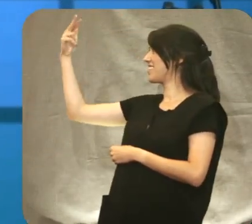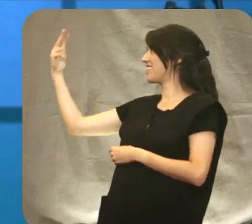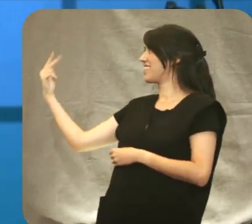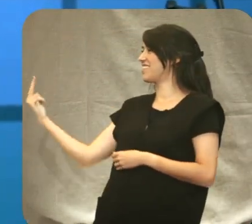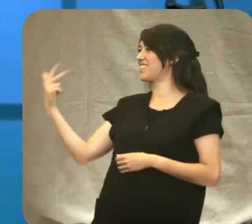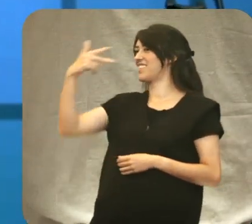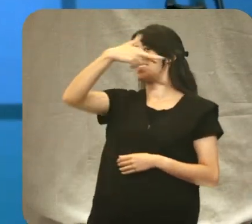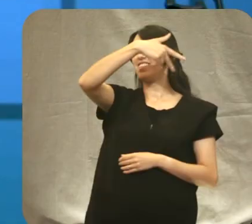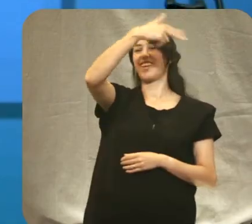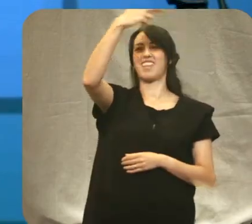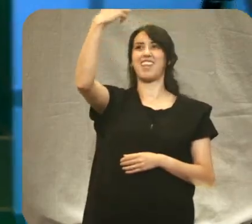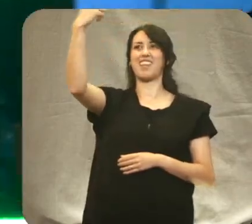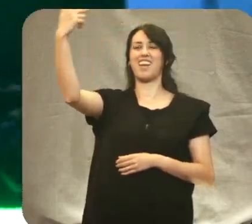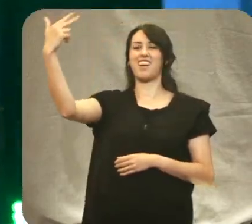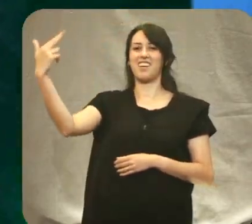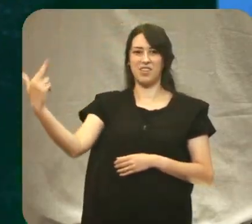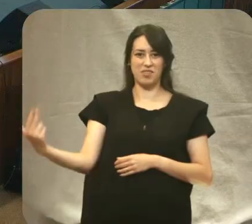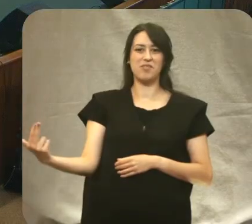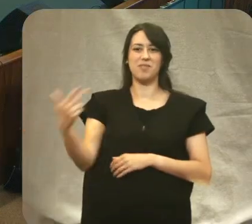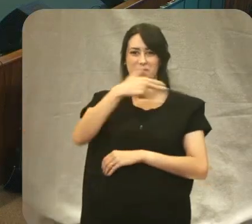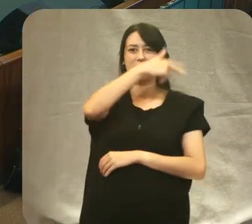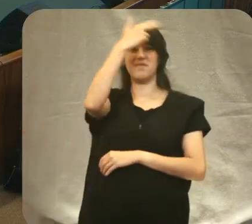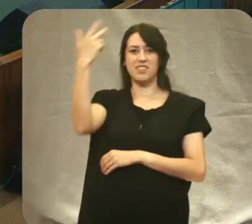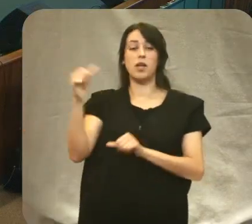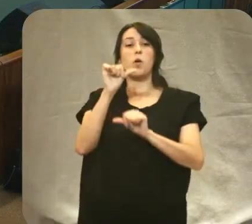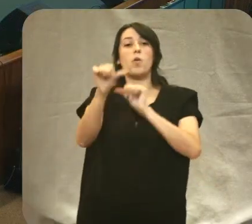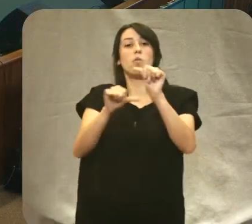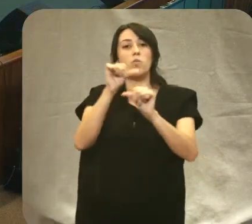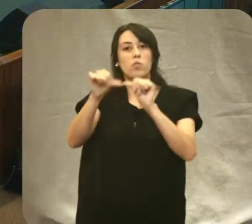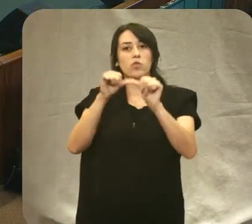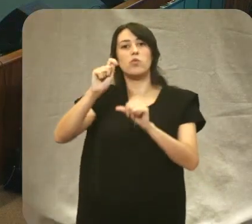Natal. Eles mudaram. E aí ele